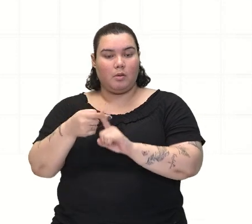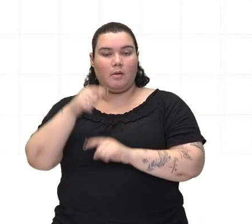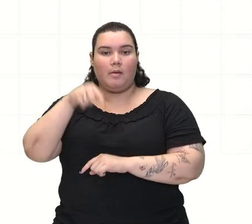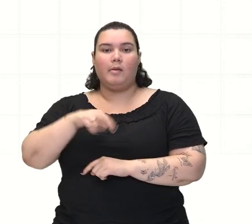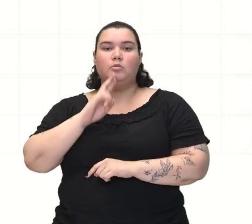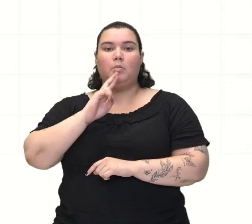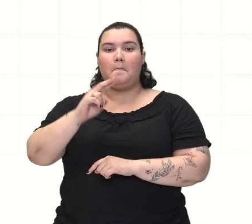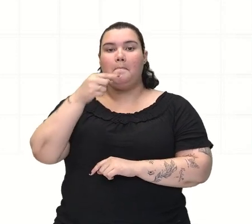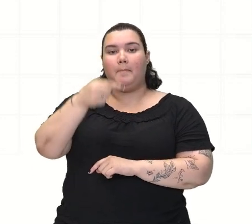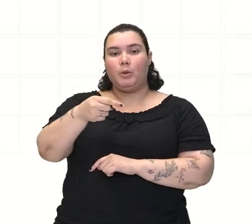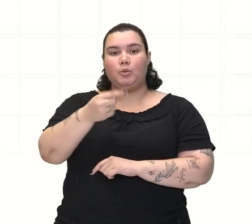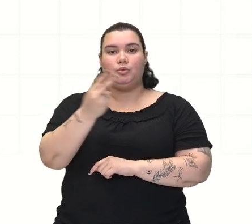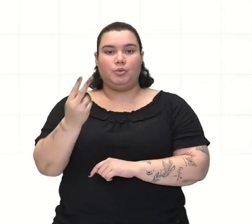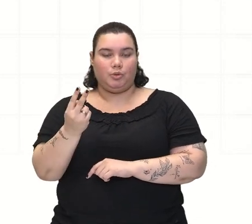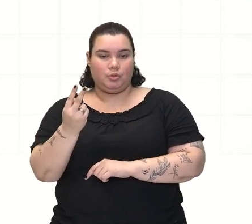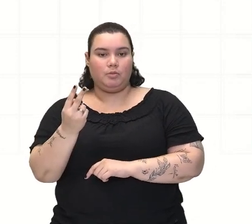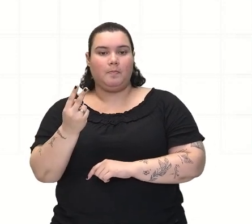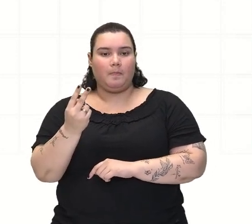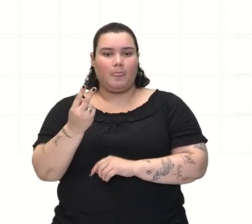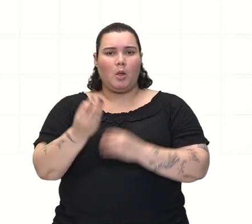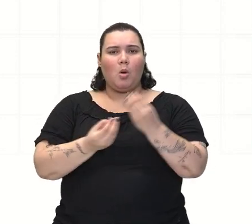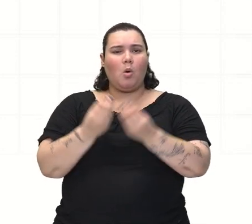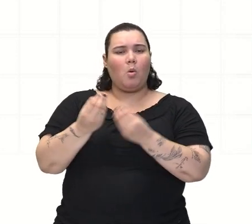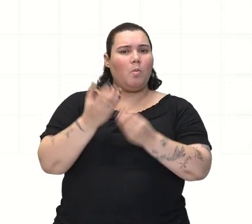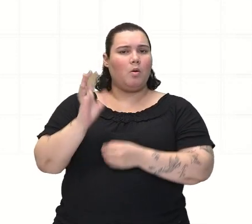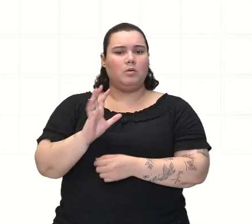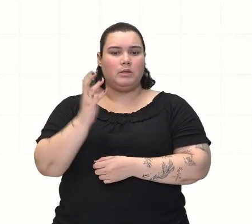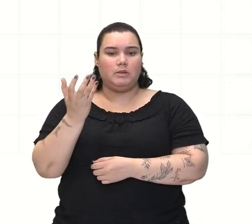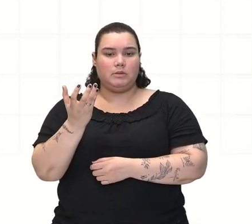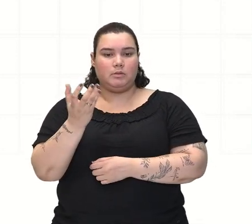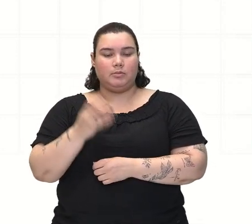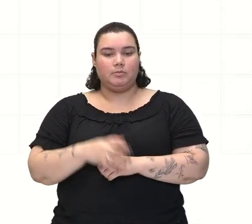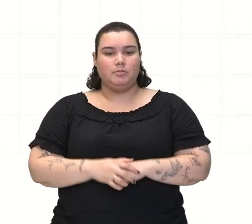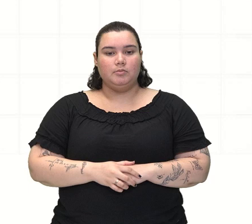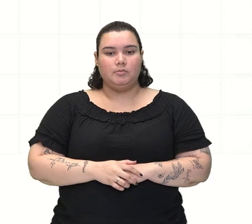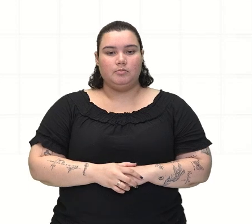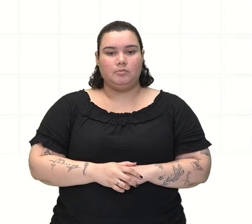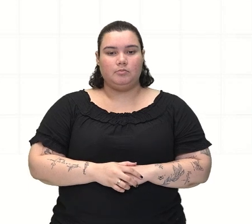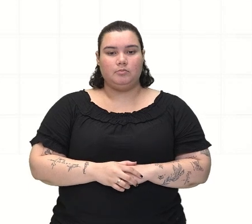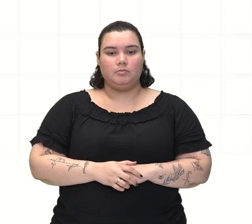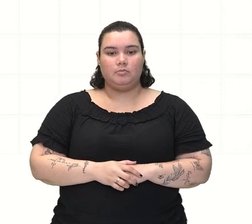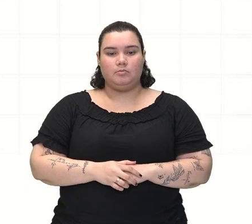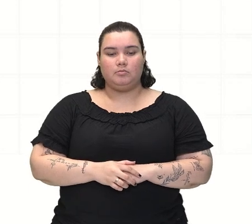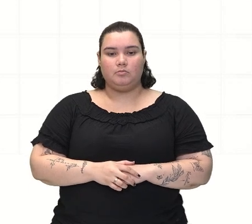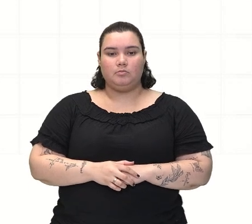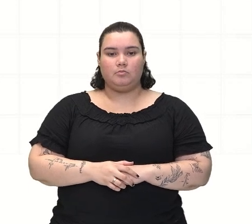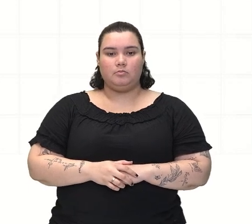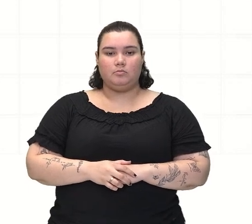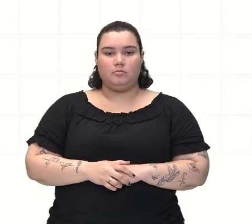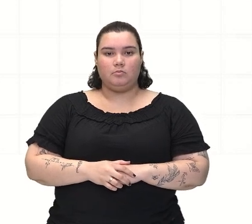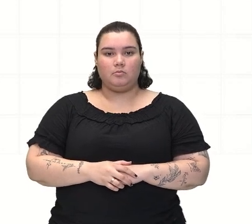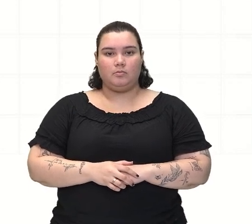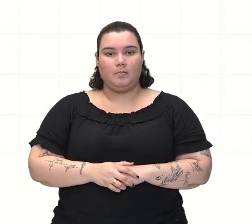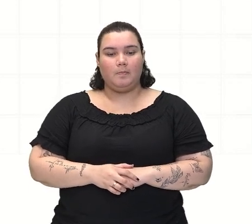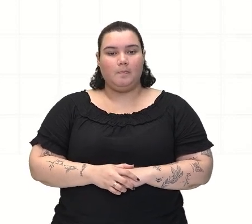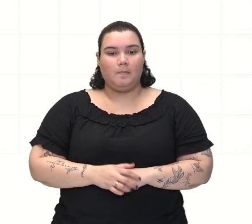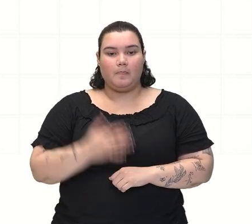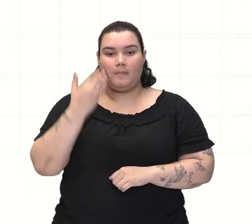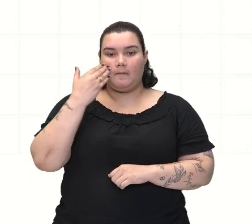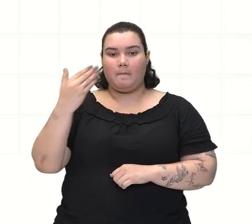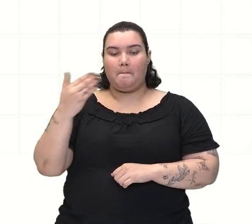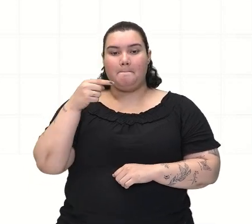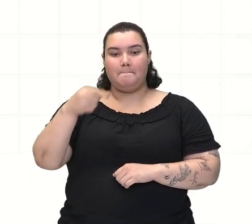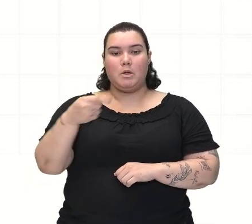menos 2. Onde isso ocorre? Aqui, ó. Aqui vai dar menos 1